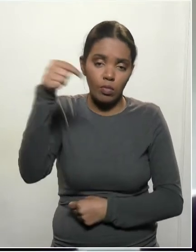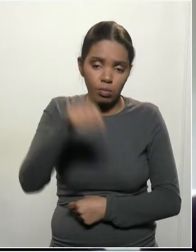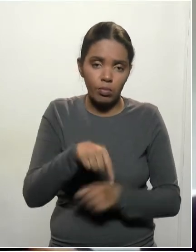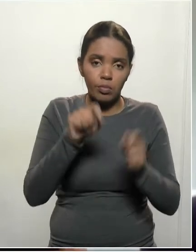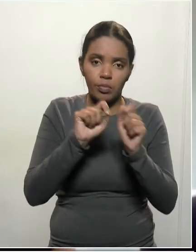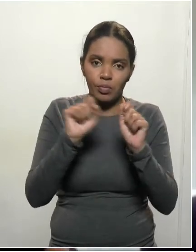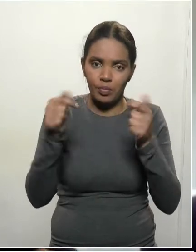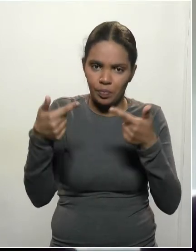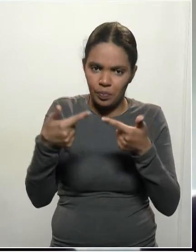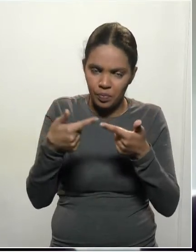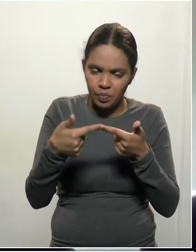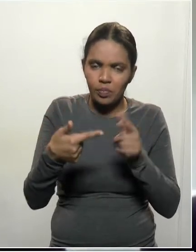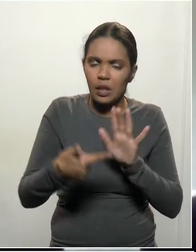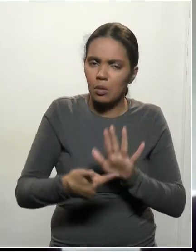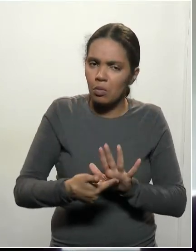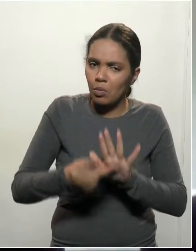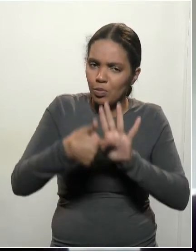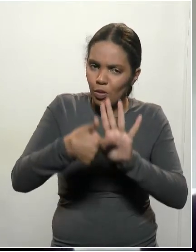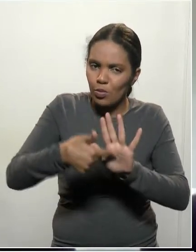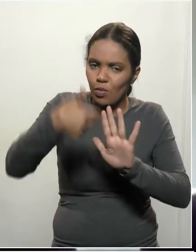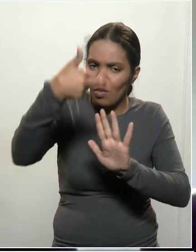e apresentou o relatório